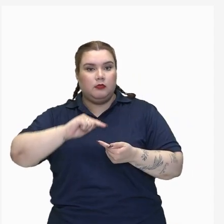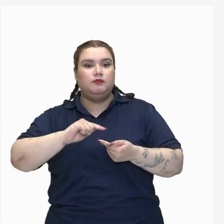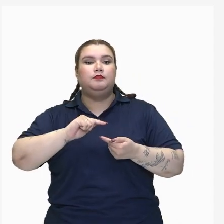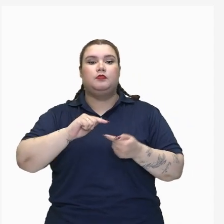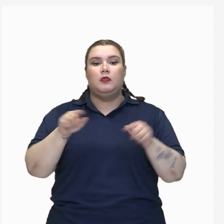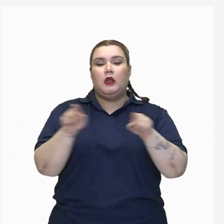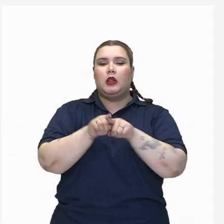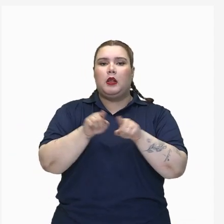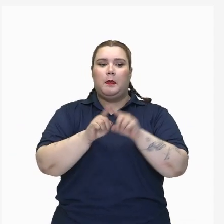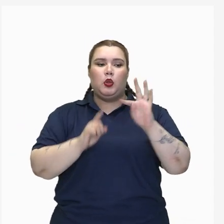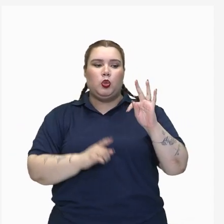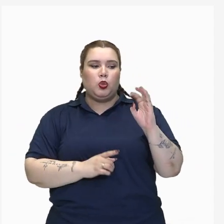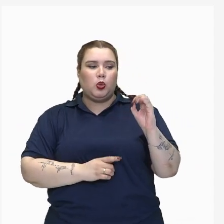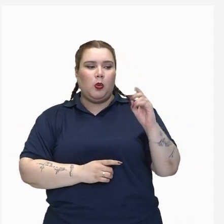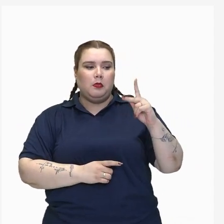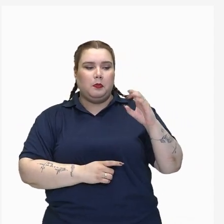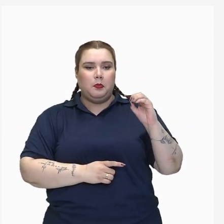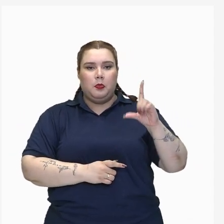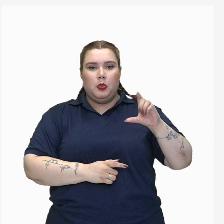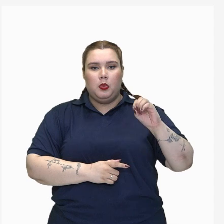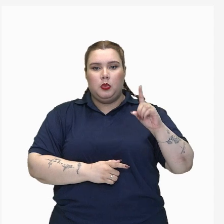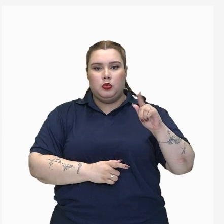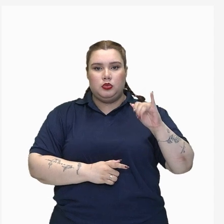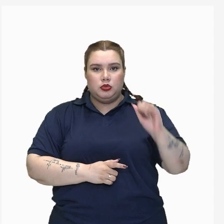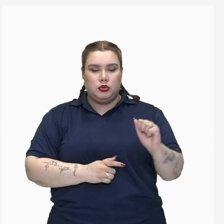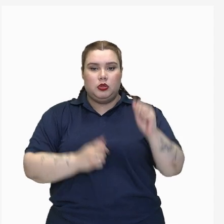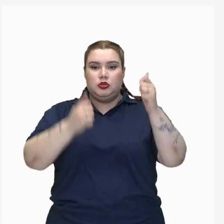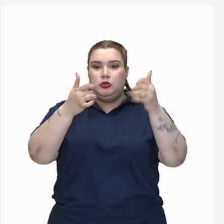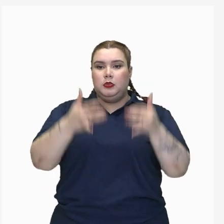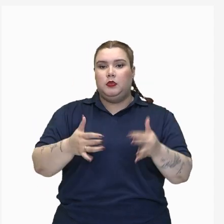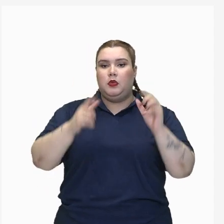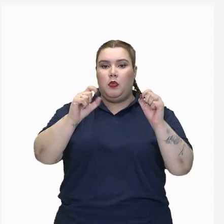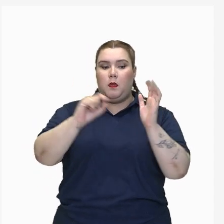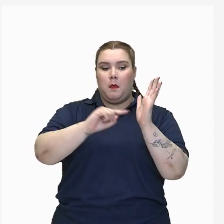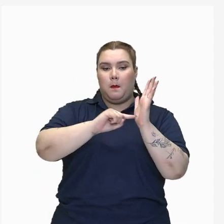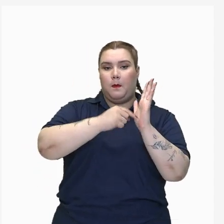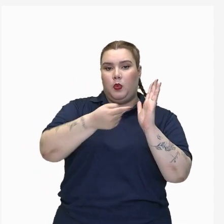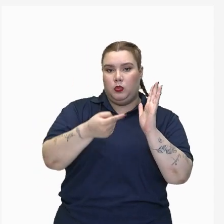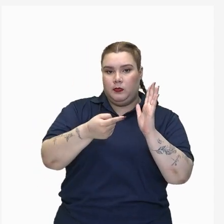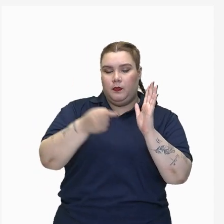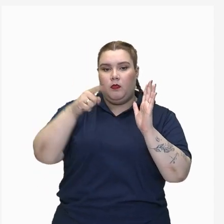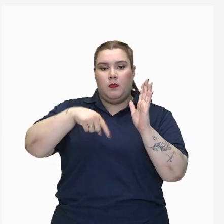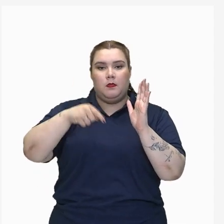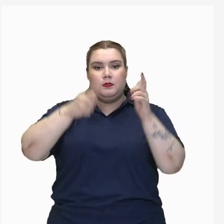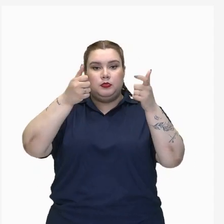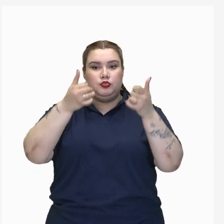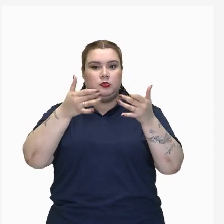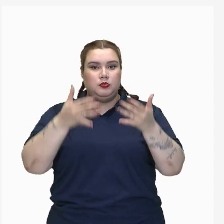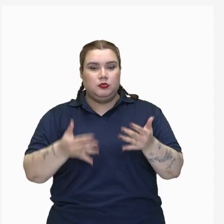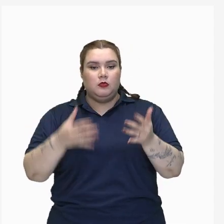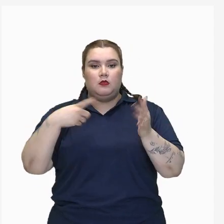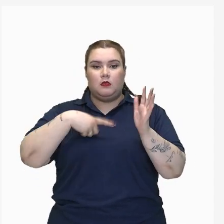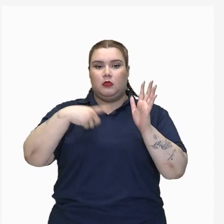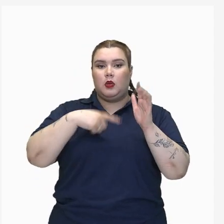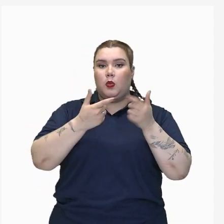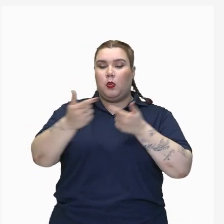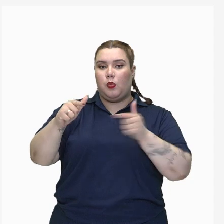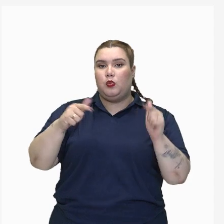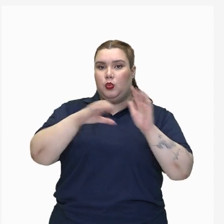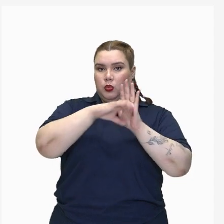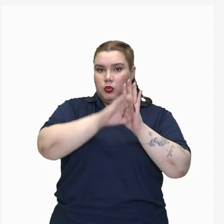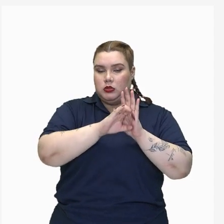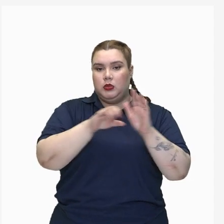na topologia, um ponto. É uma noção primitiva pelo qual outros conceitos